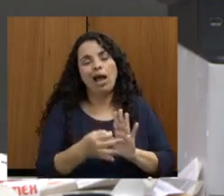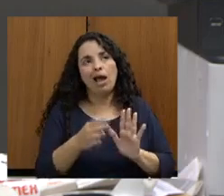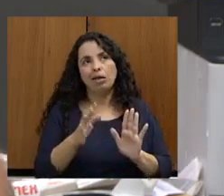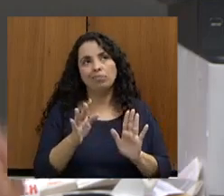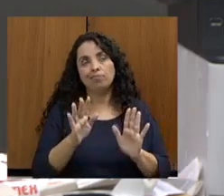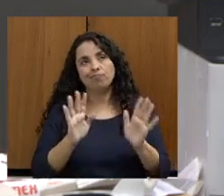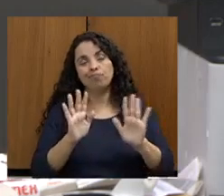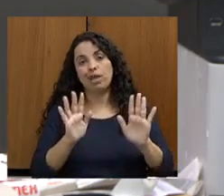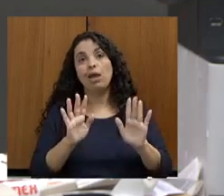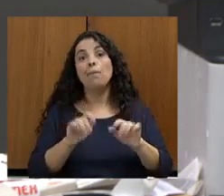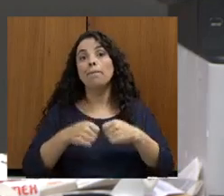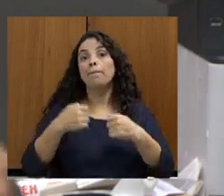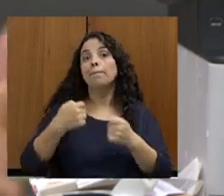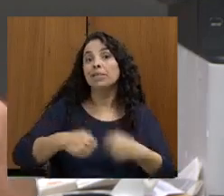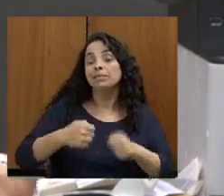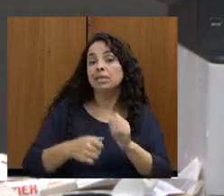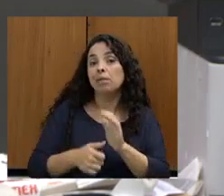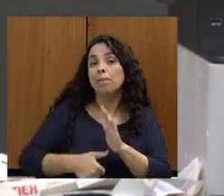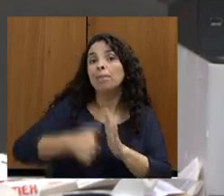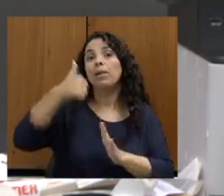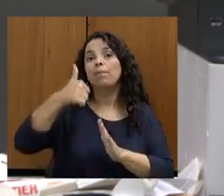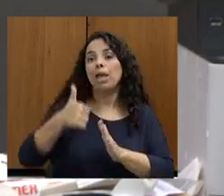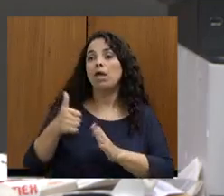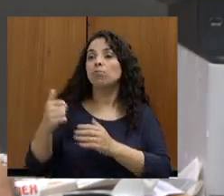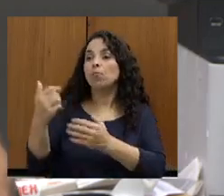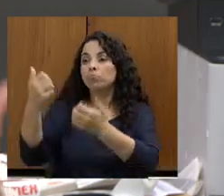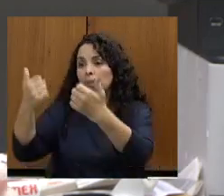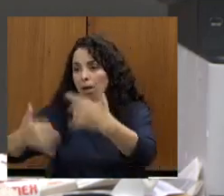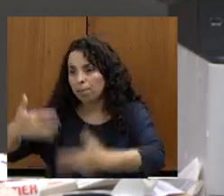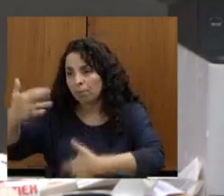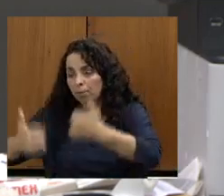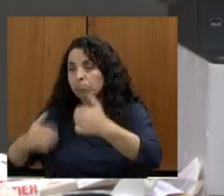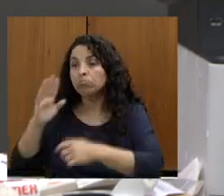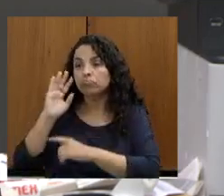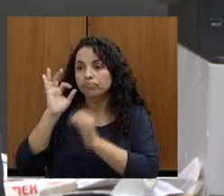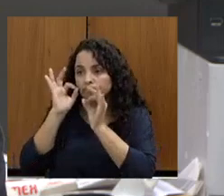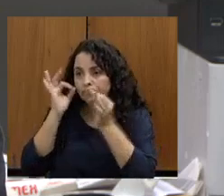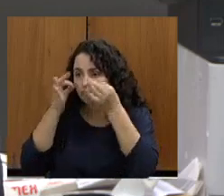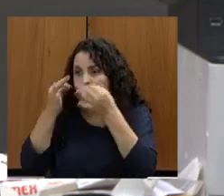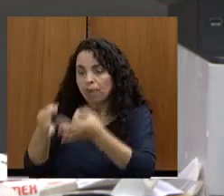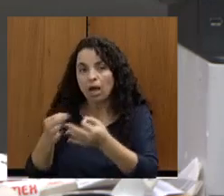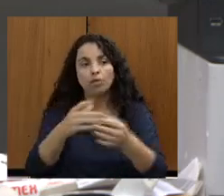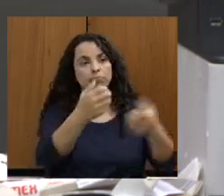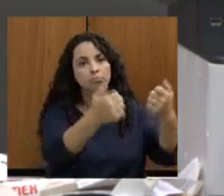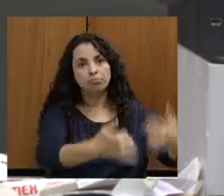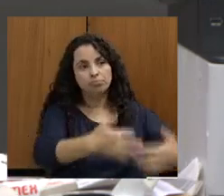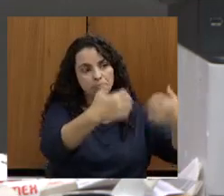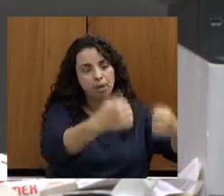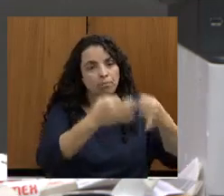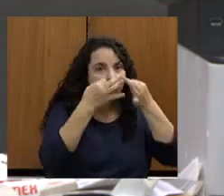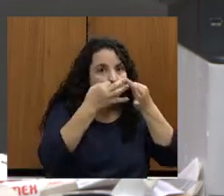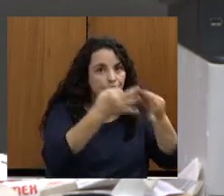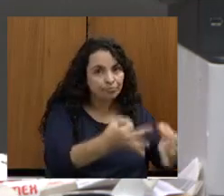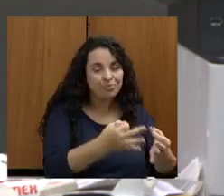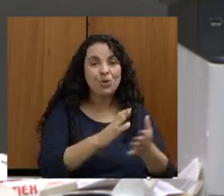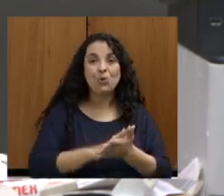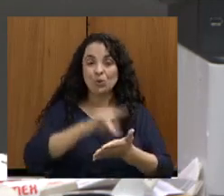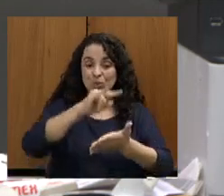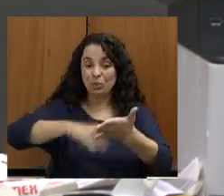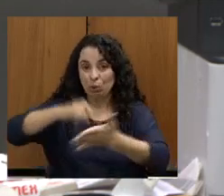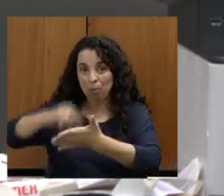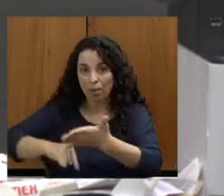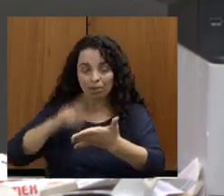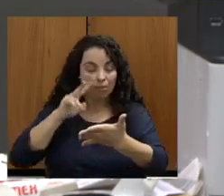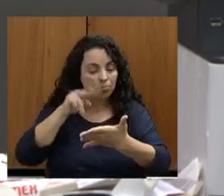ouvir todo mundo, sem ter conhecimento do processo, sem ter conhecimento de todos os documentos que envolvem a questão, não faria isso aqui de forma